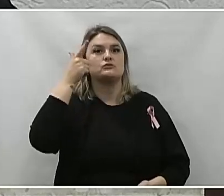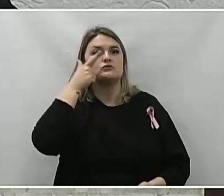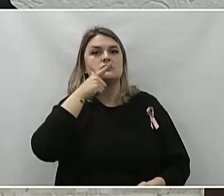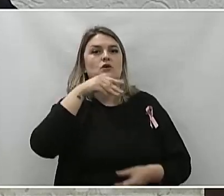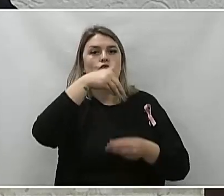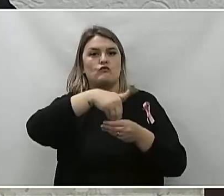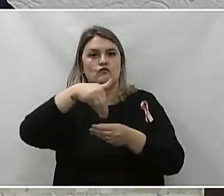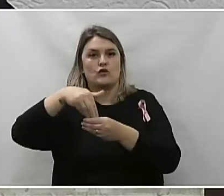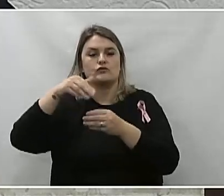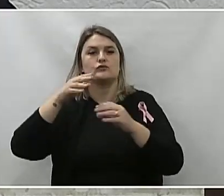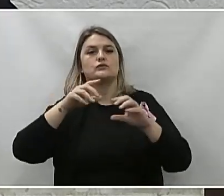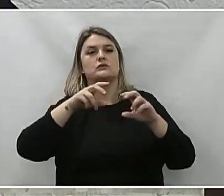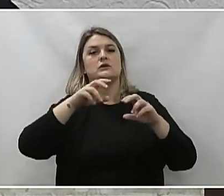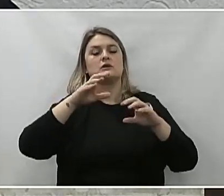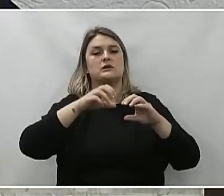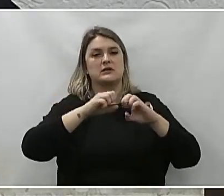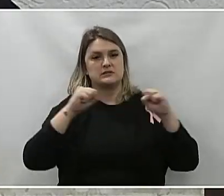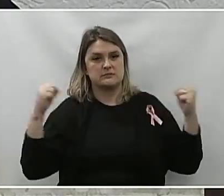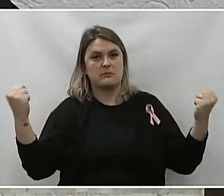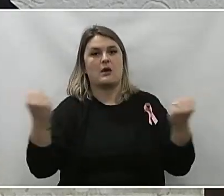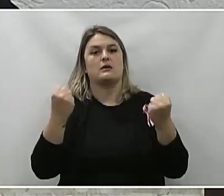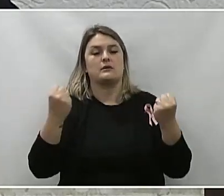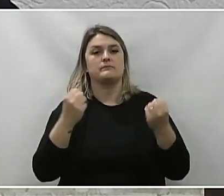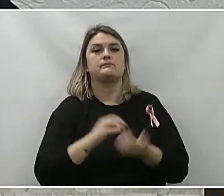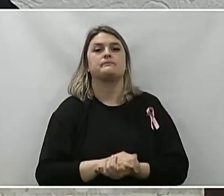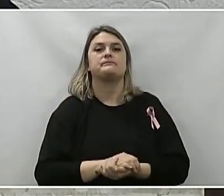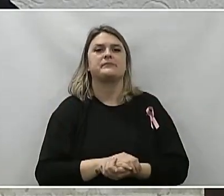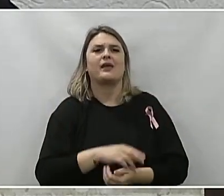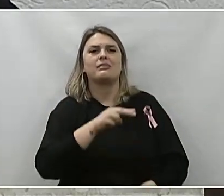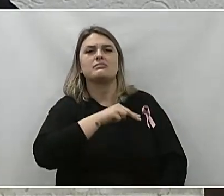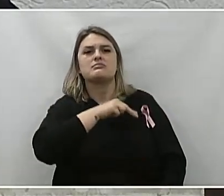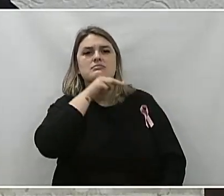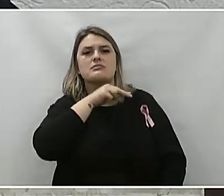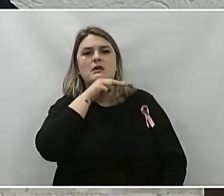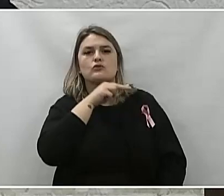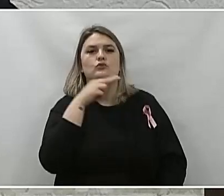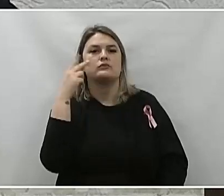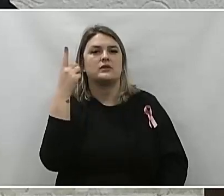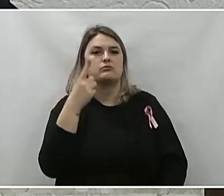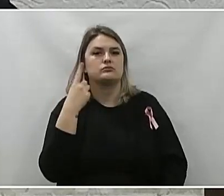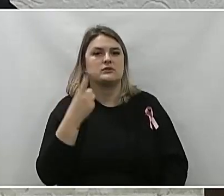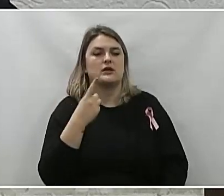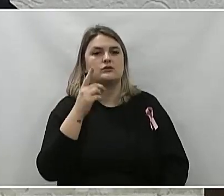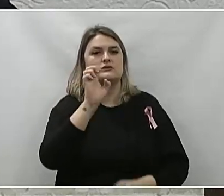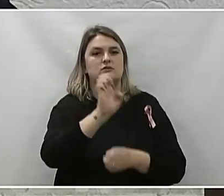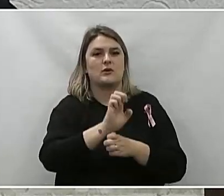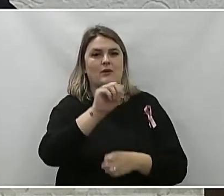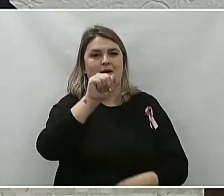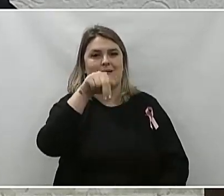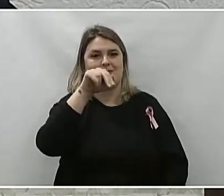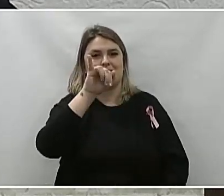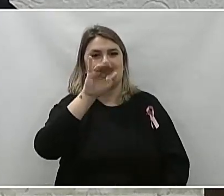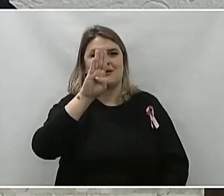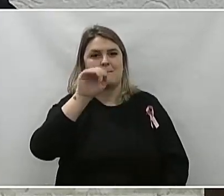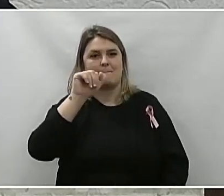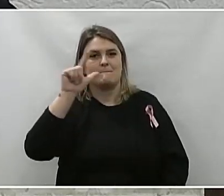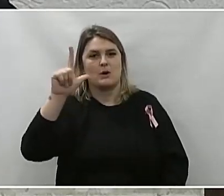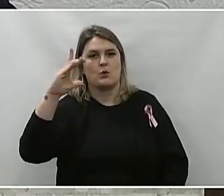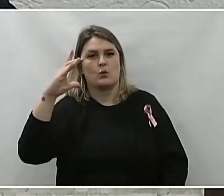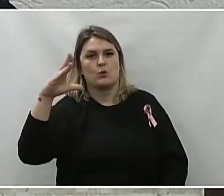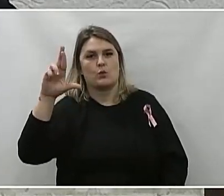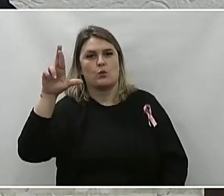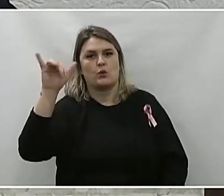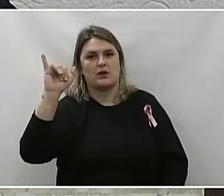Assembleia Legislativa do Paraná neto do deputado estadual Aníbal Cury desde os